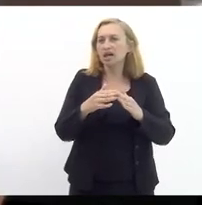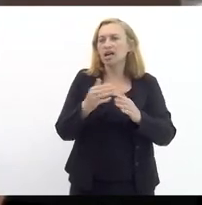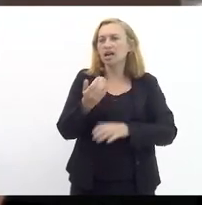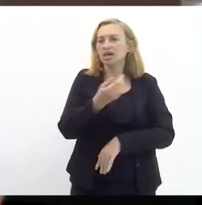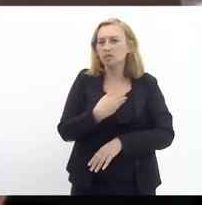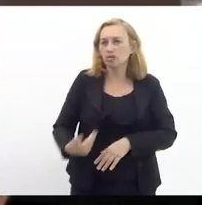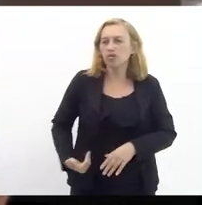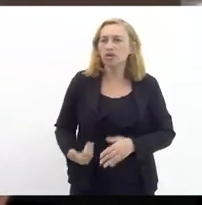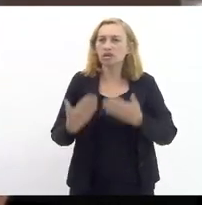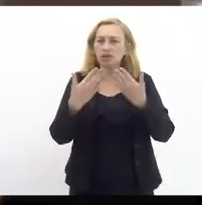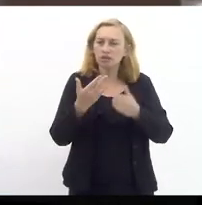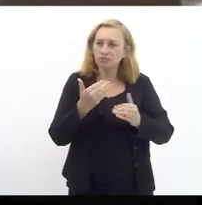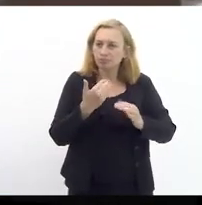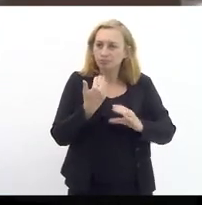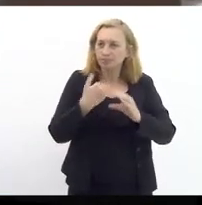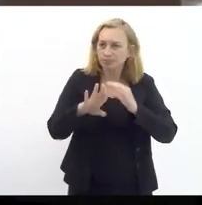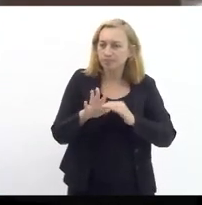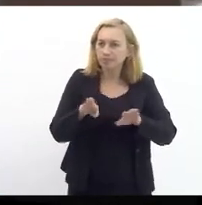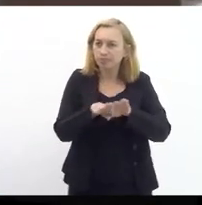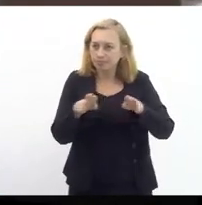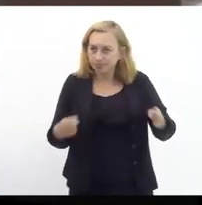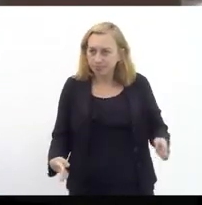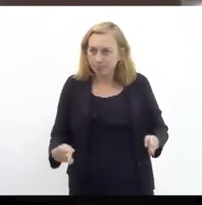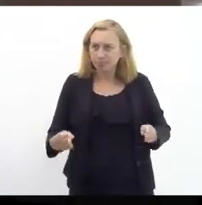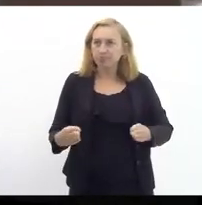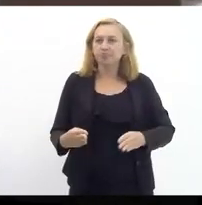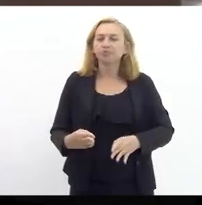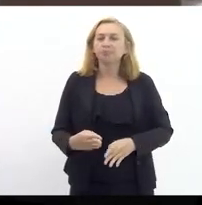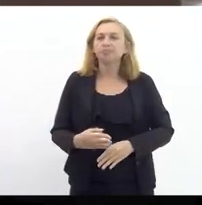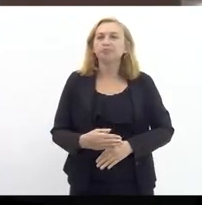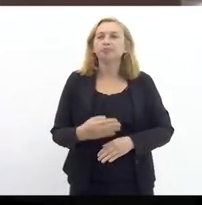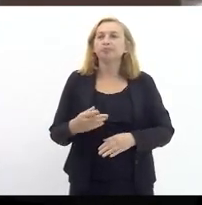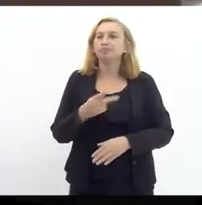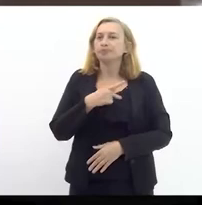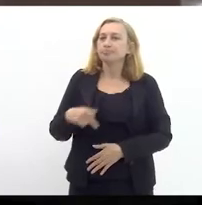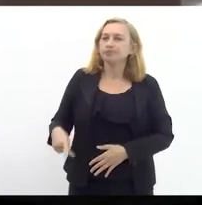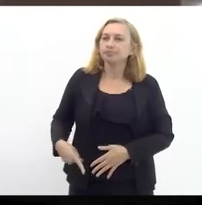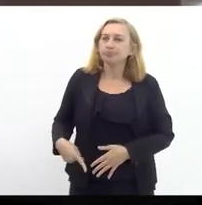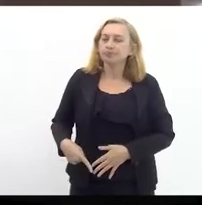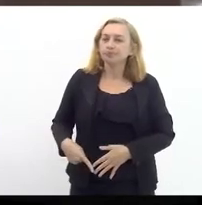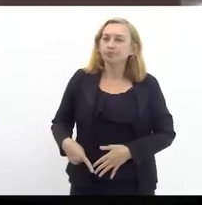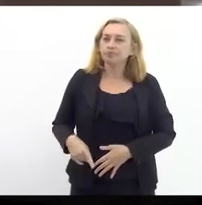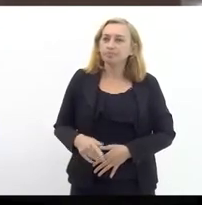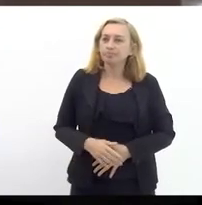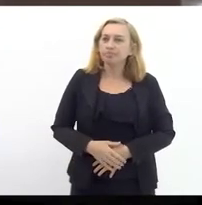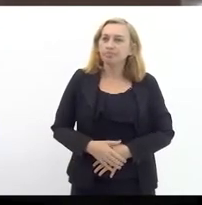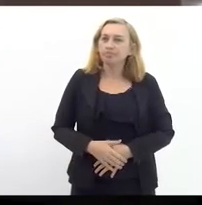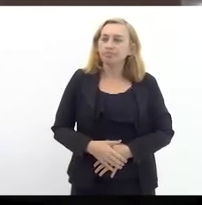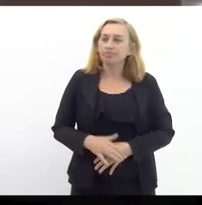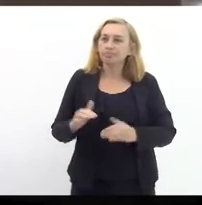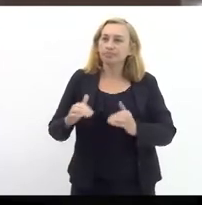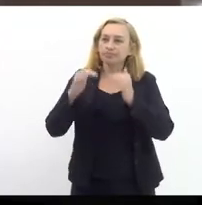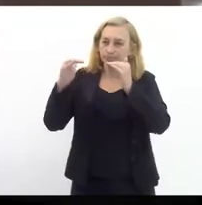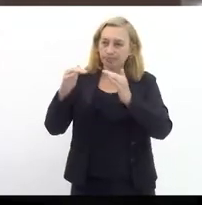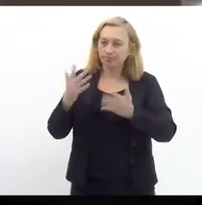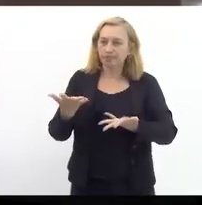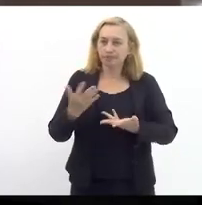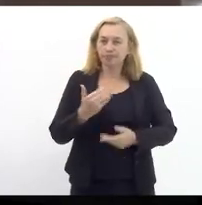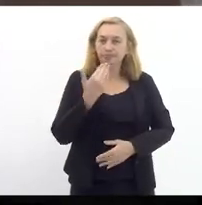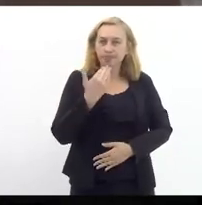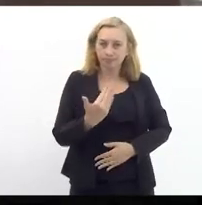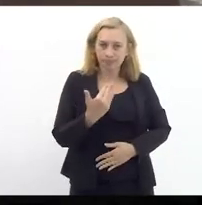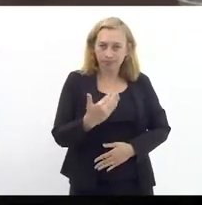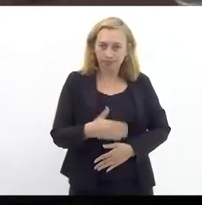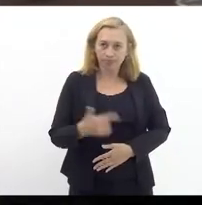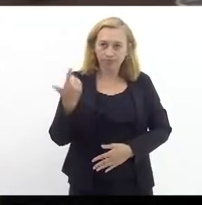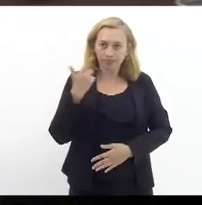encaminhando, apresentando para a mesa, para a presidente, né, para a Vossa Senhoria, essa solicitação da